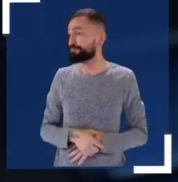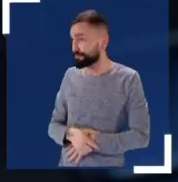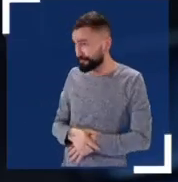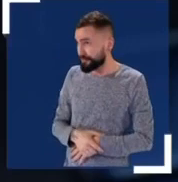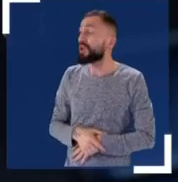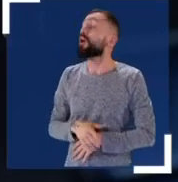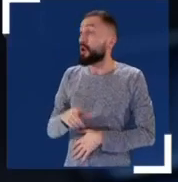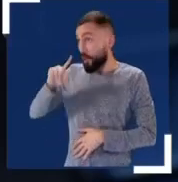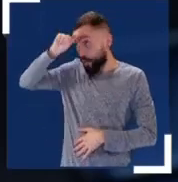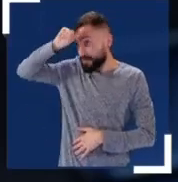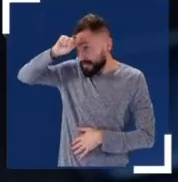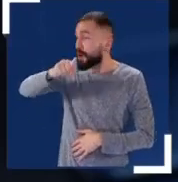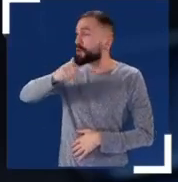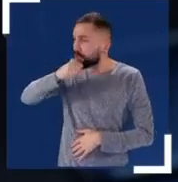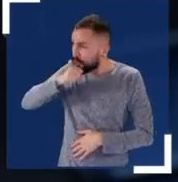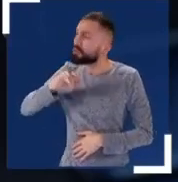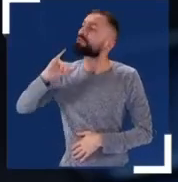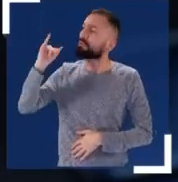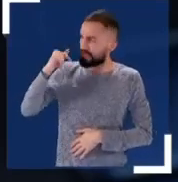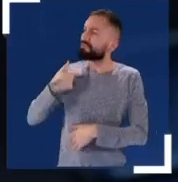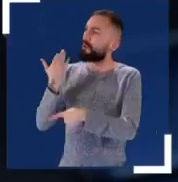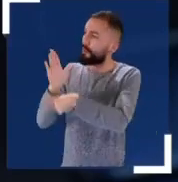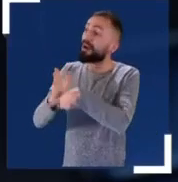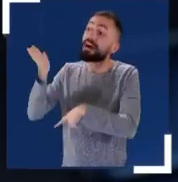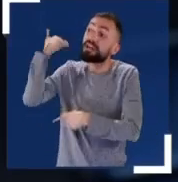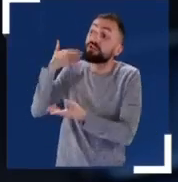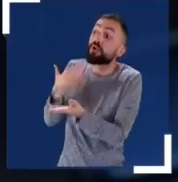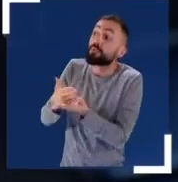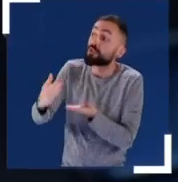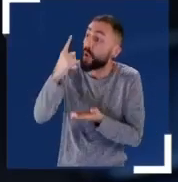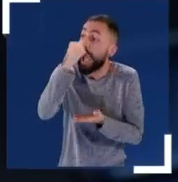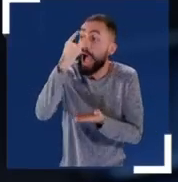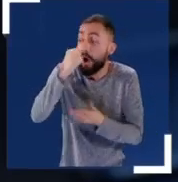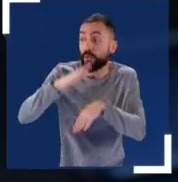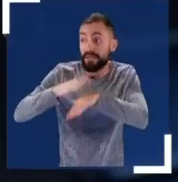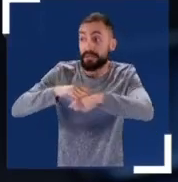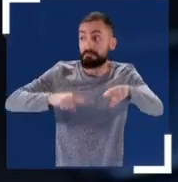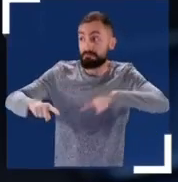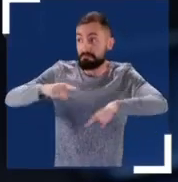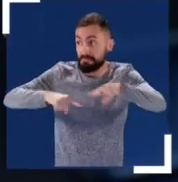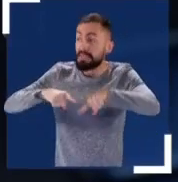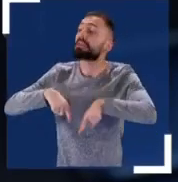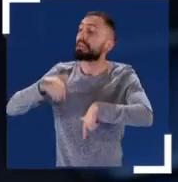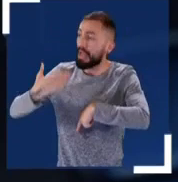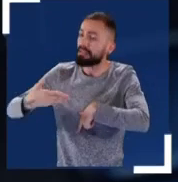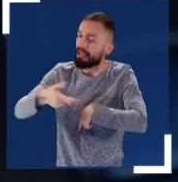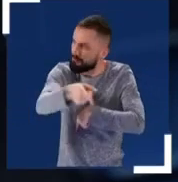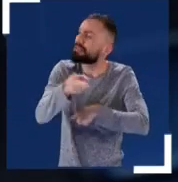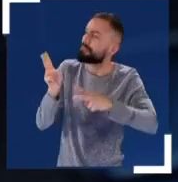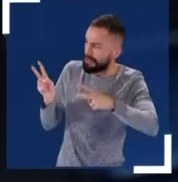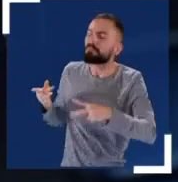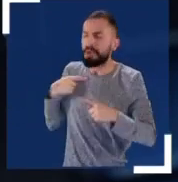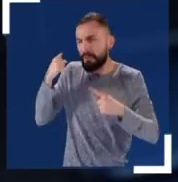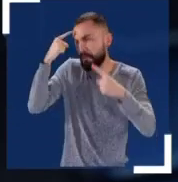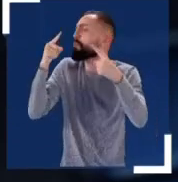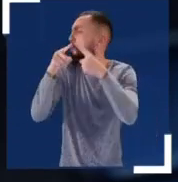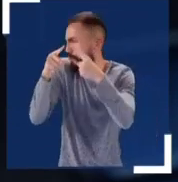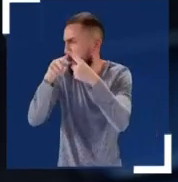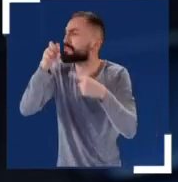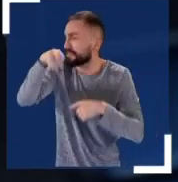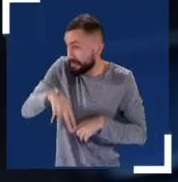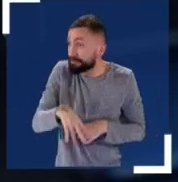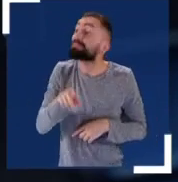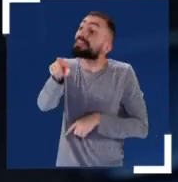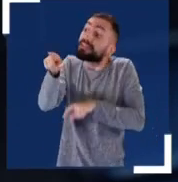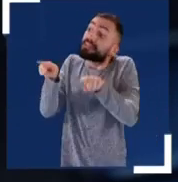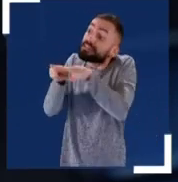A iniciativa é boa, é um projeto que começou no governo Alckmin e que vem sendo acalentado por você. E eu estou de acordo com isso. Quero também dizer